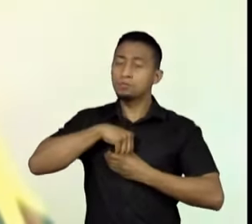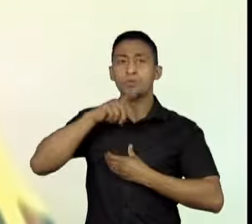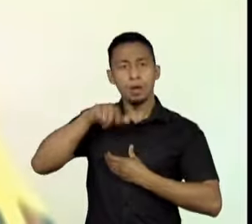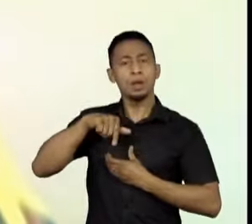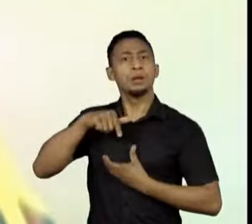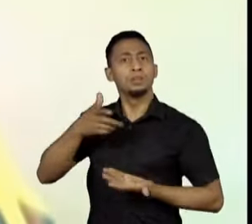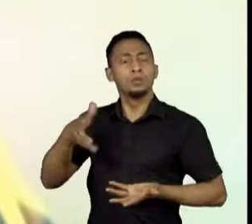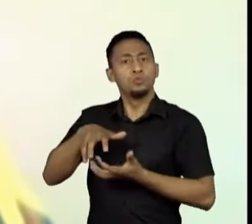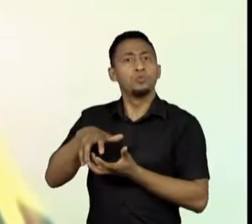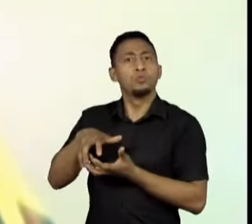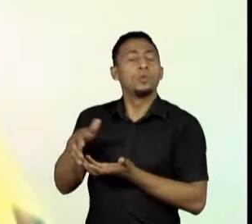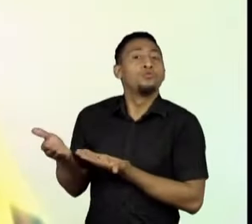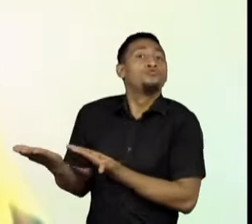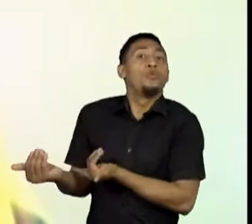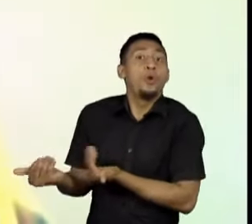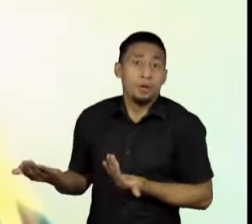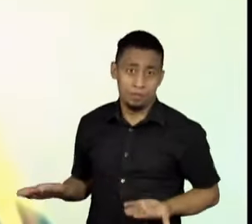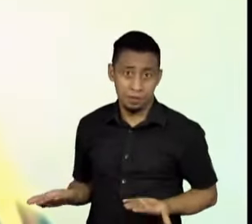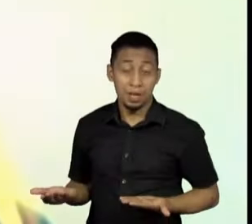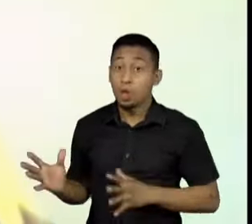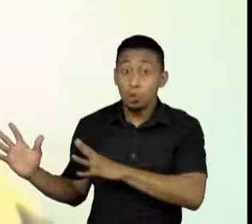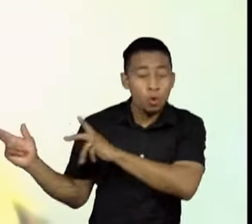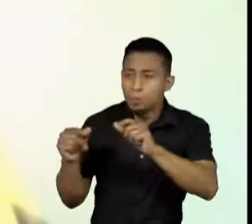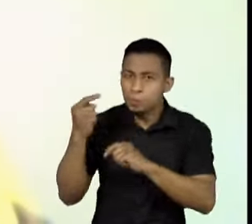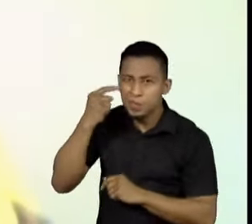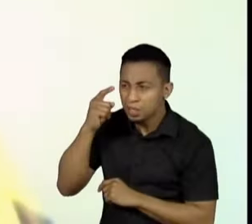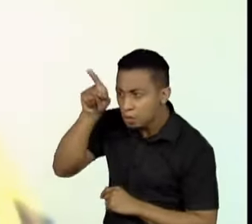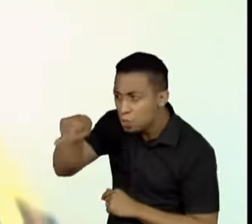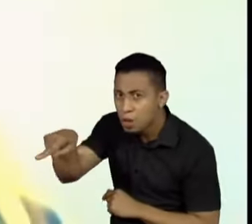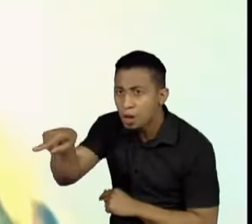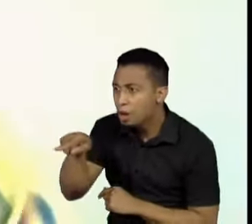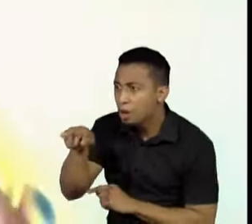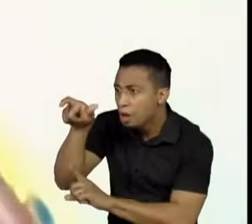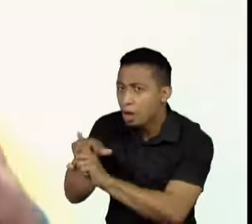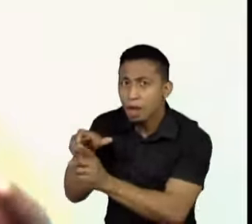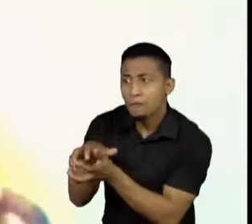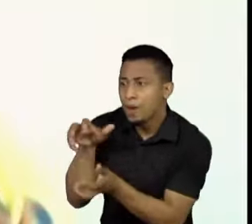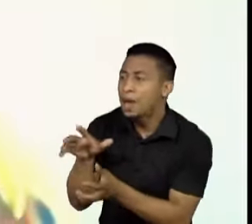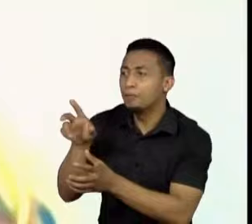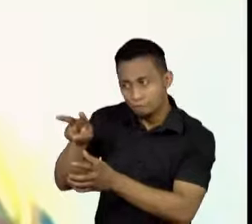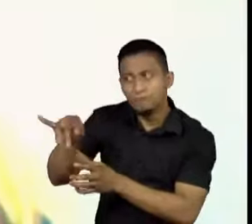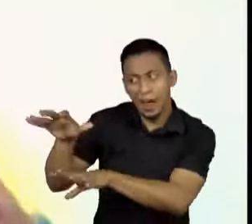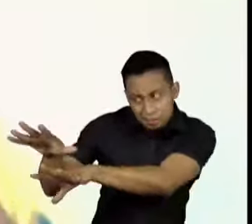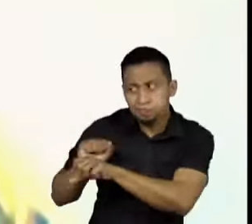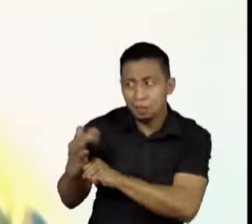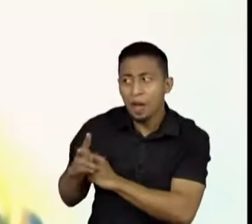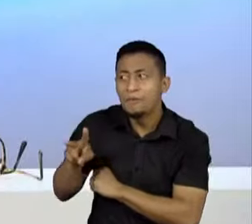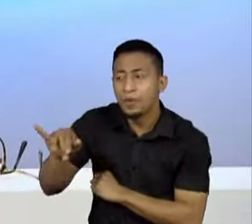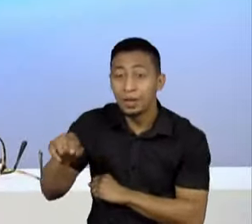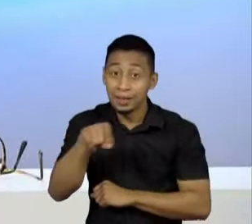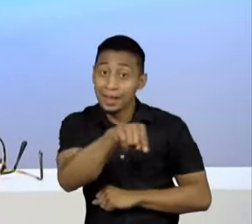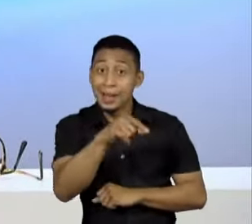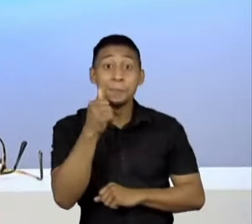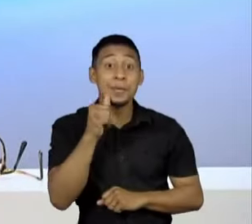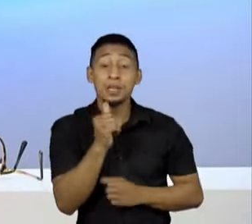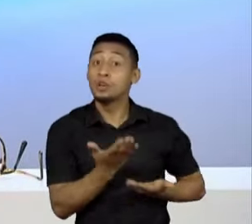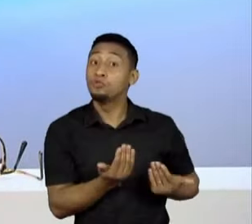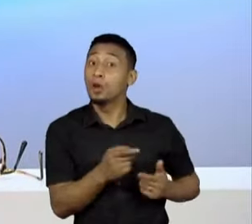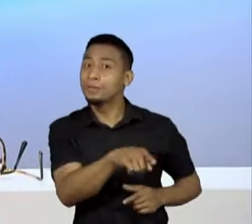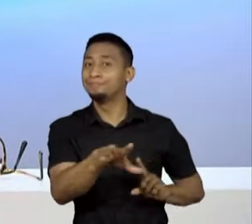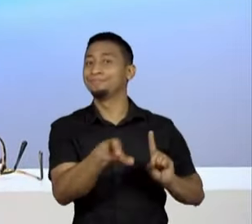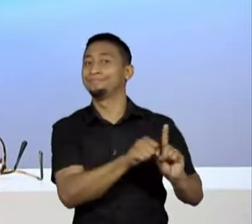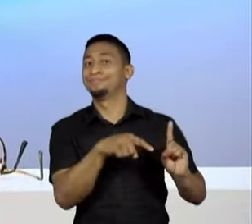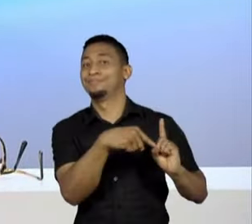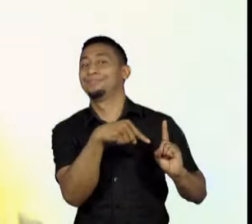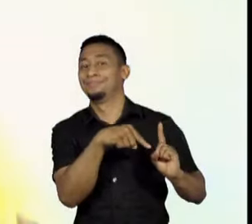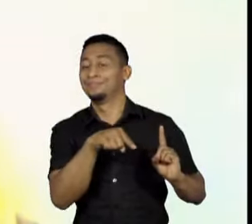o coronavírus, quem pegou foi a menina, mas que sobrevive também. E aí eu entro com os mitos afro-brasileiros, com o mito de